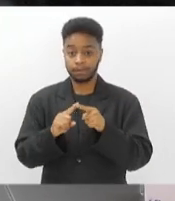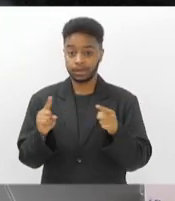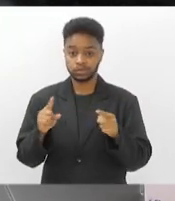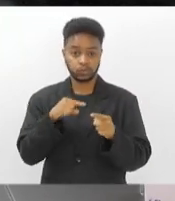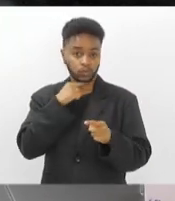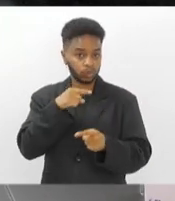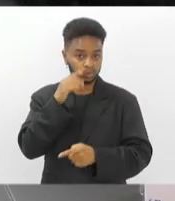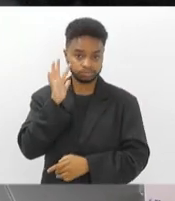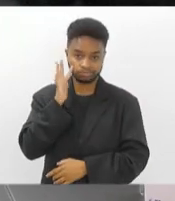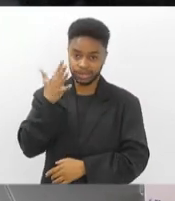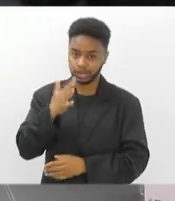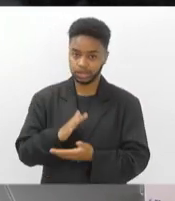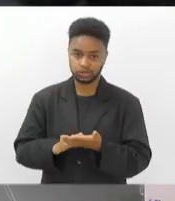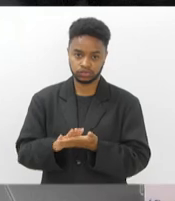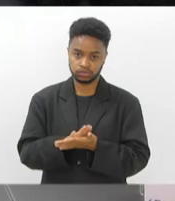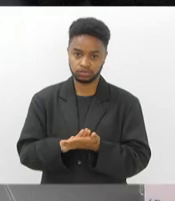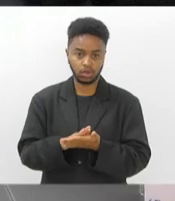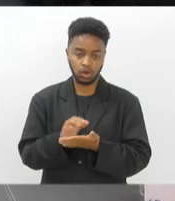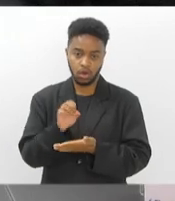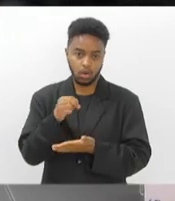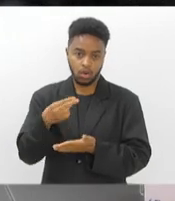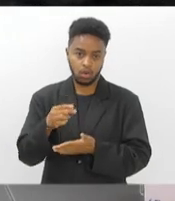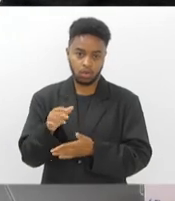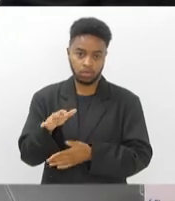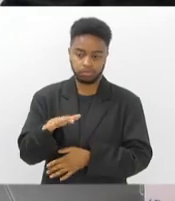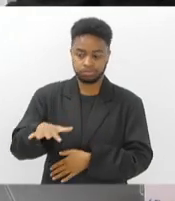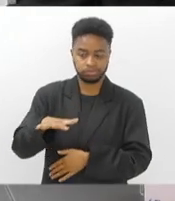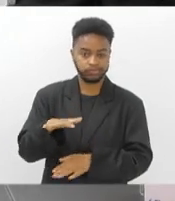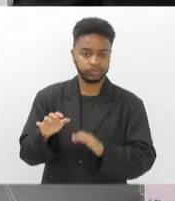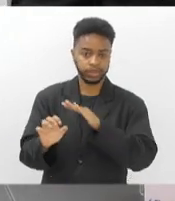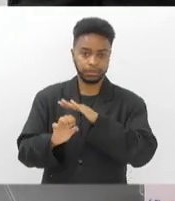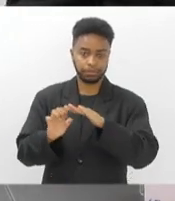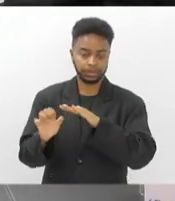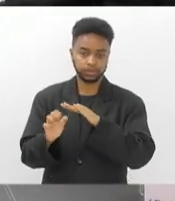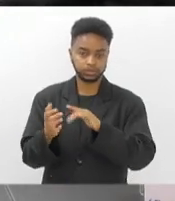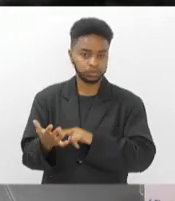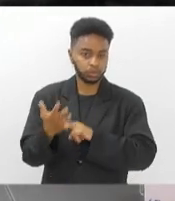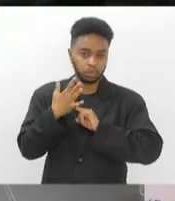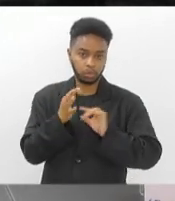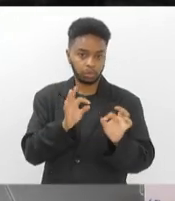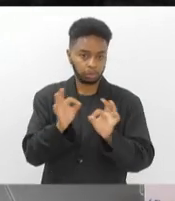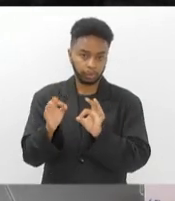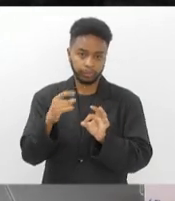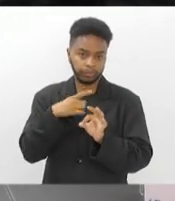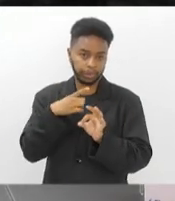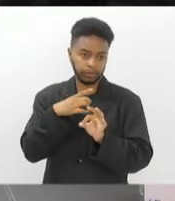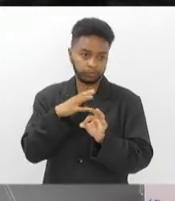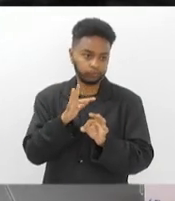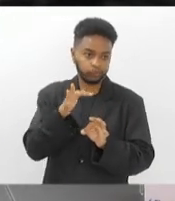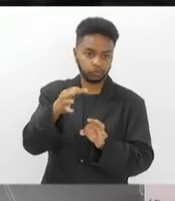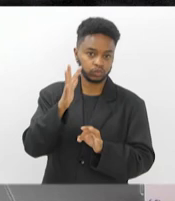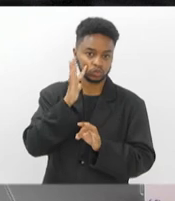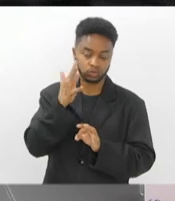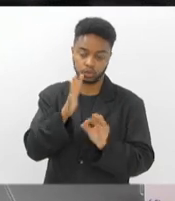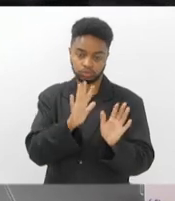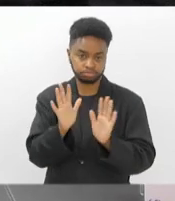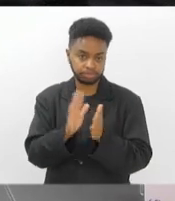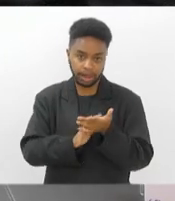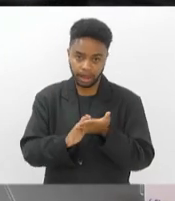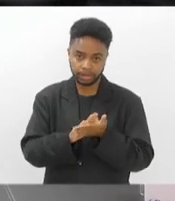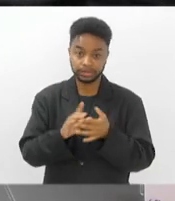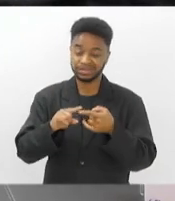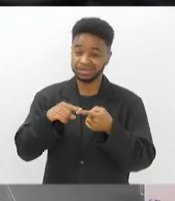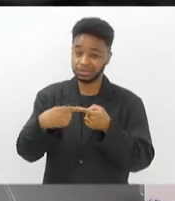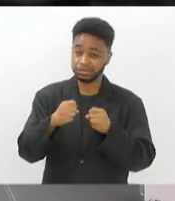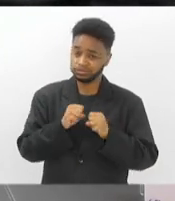solução Ou pelo menos uma sinalização de que haveria uma luz no final do túnel e conseguimos depois de